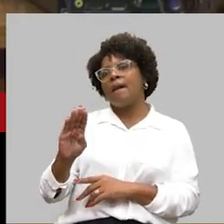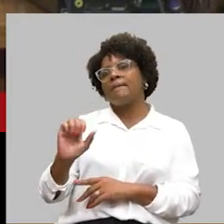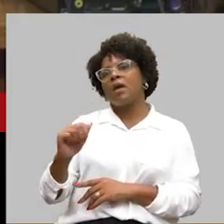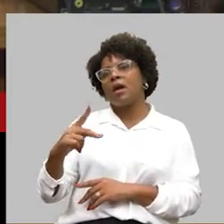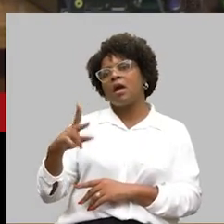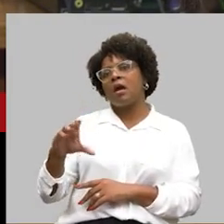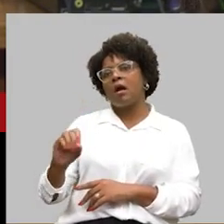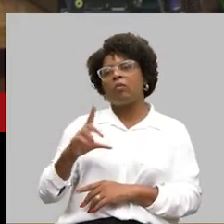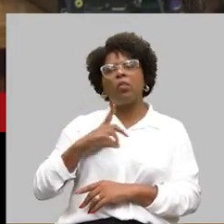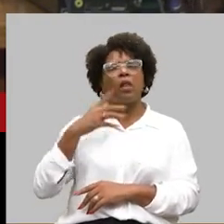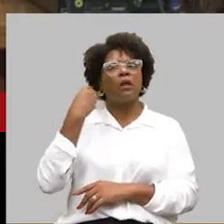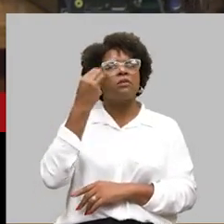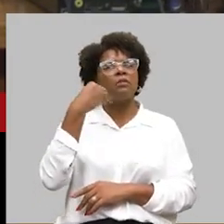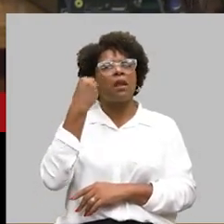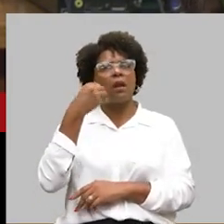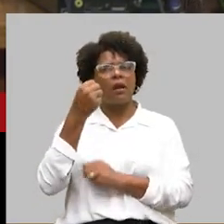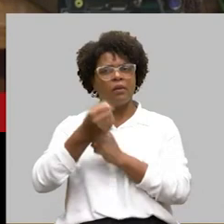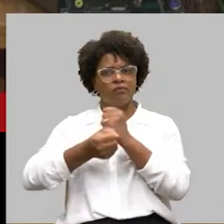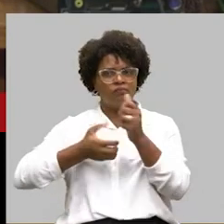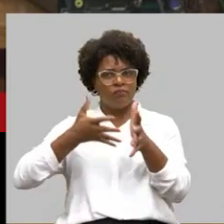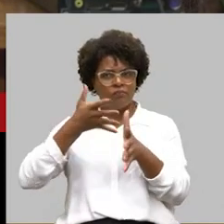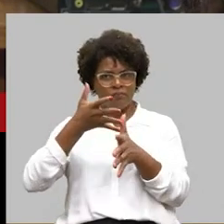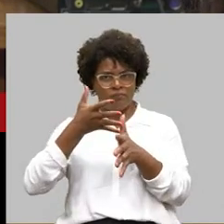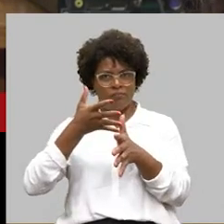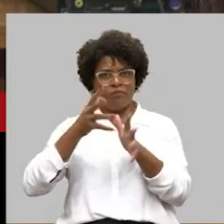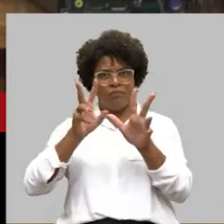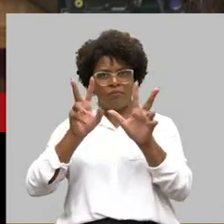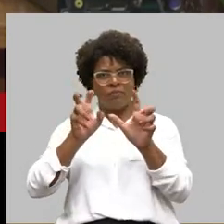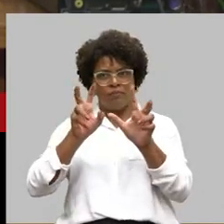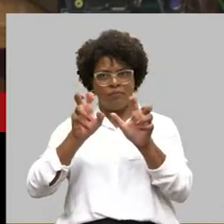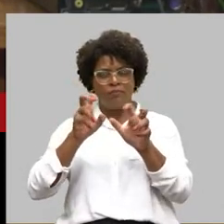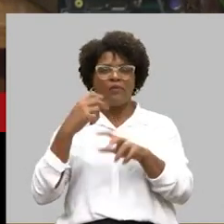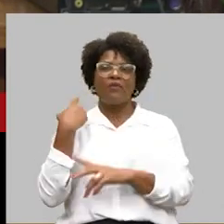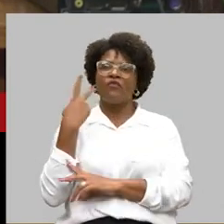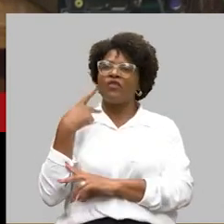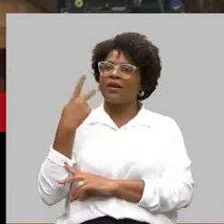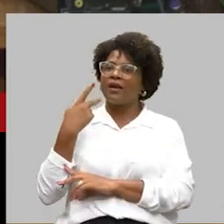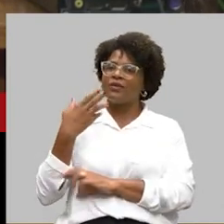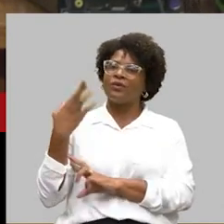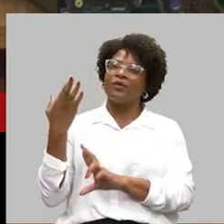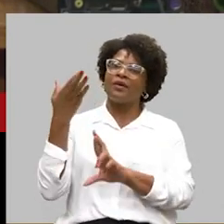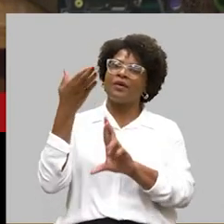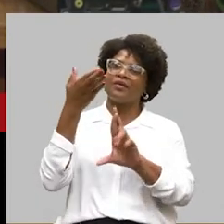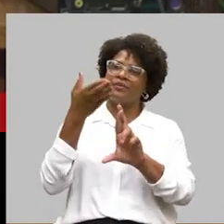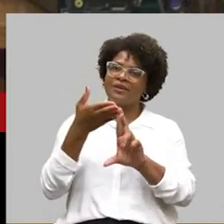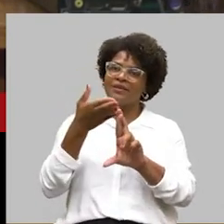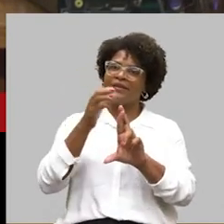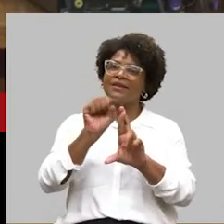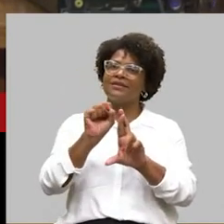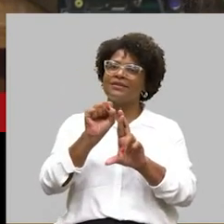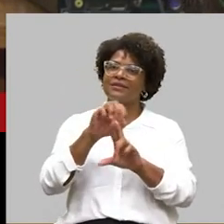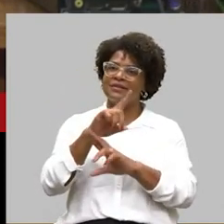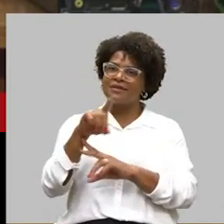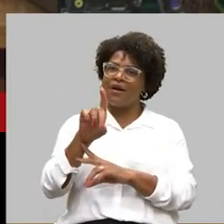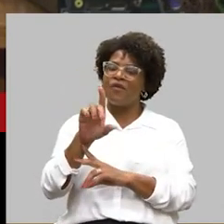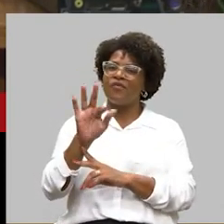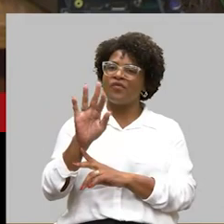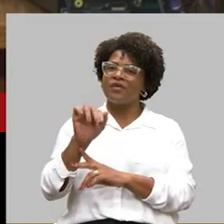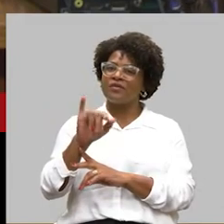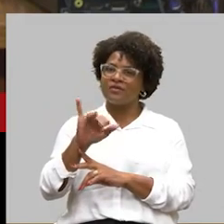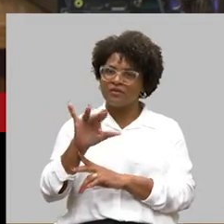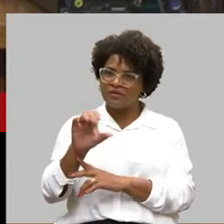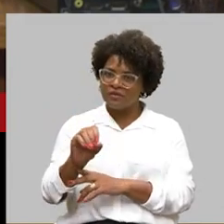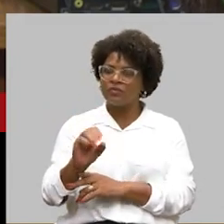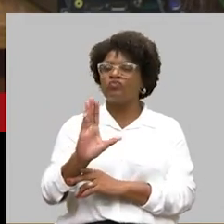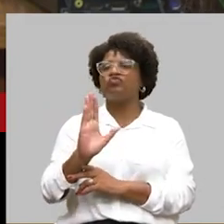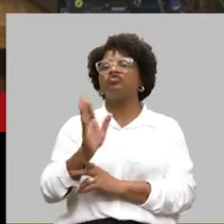nessas discussões vereadora representante aí de São Francisco né nós já temos conhecimento